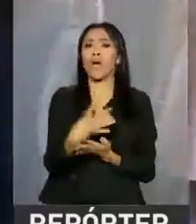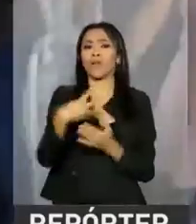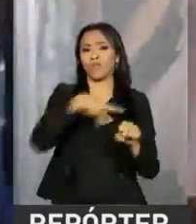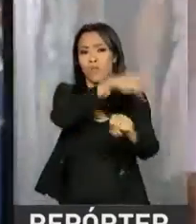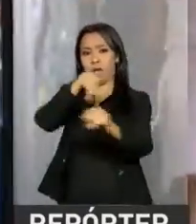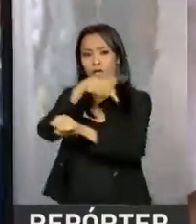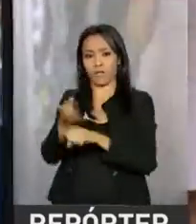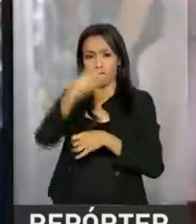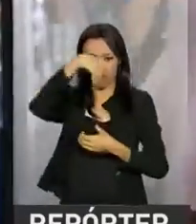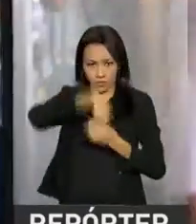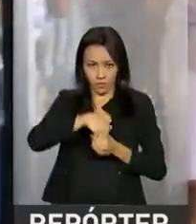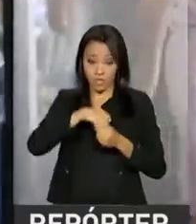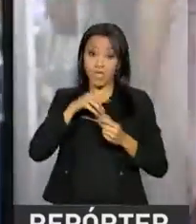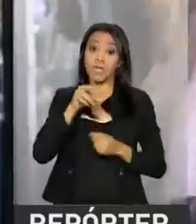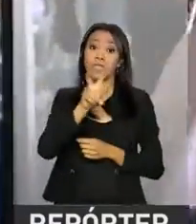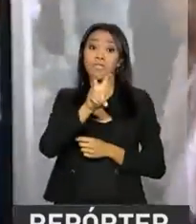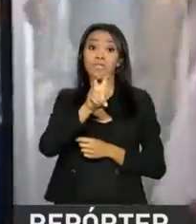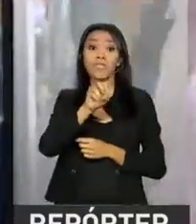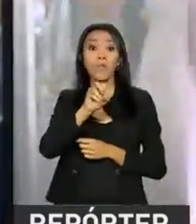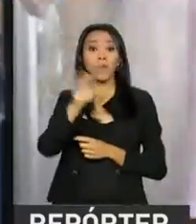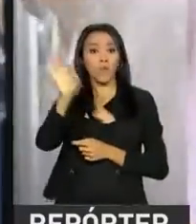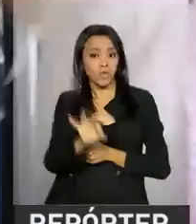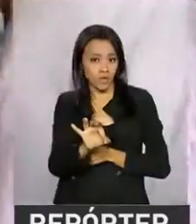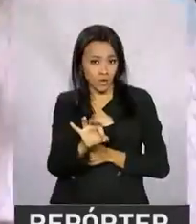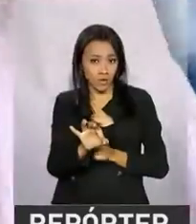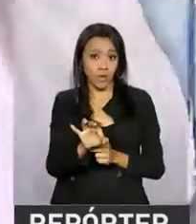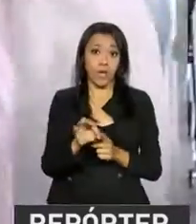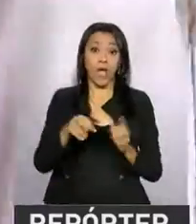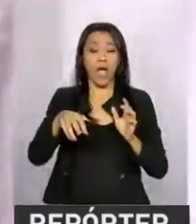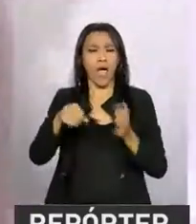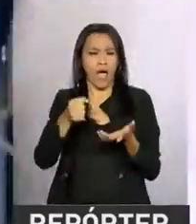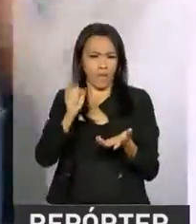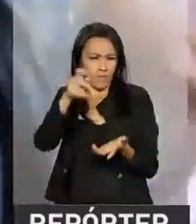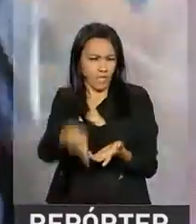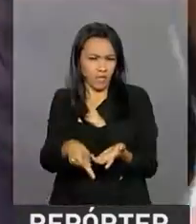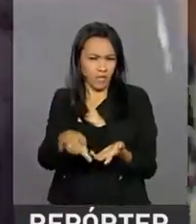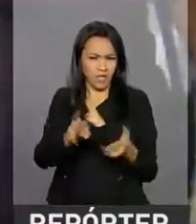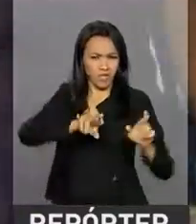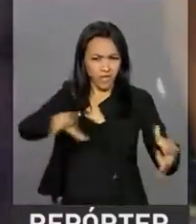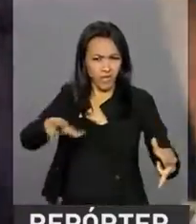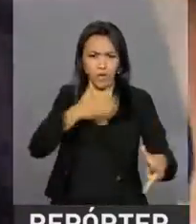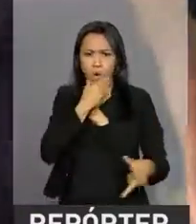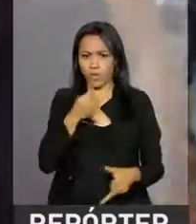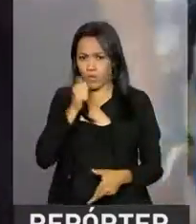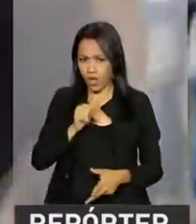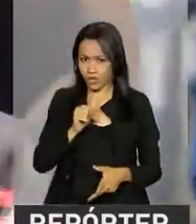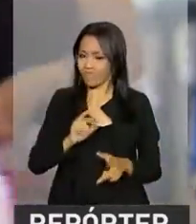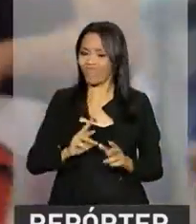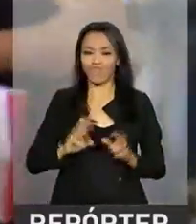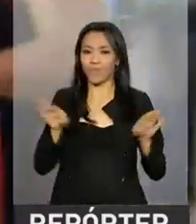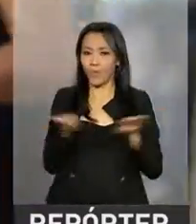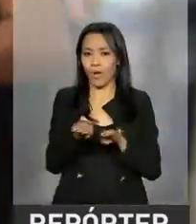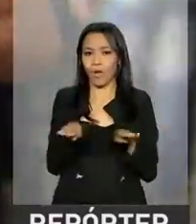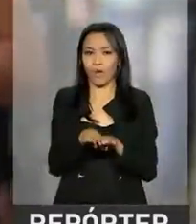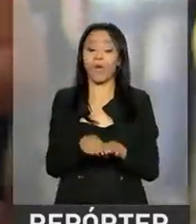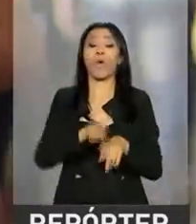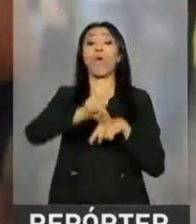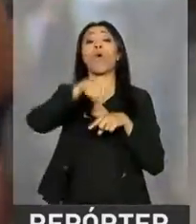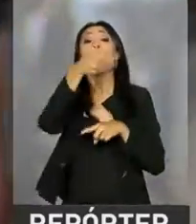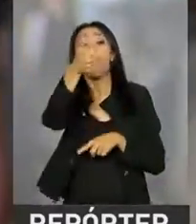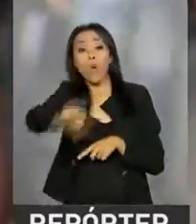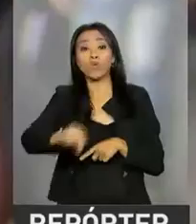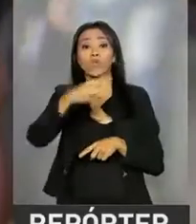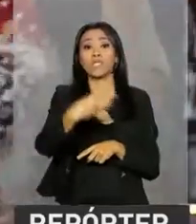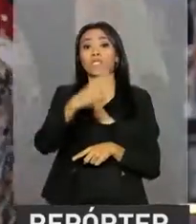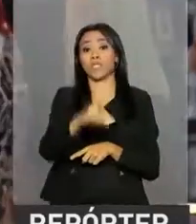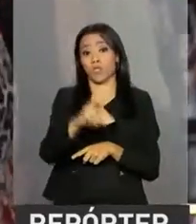em 51% dos países, a Previdência não prevê nenhuma diferença entre homens e mulheres. Outros 35% estão